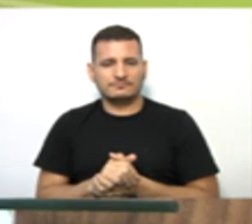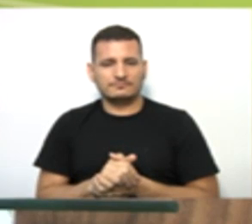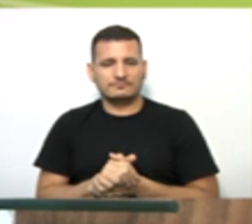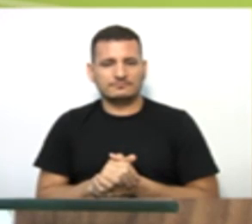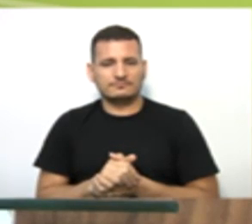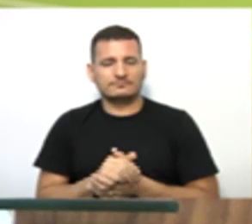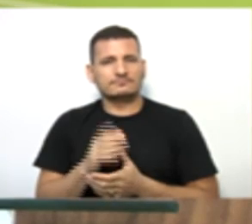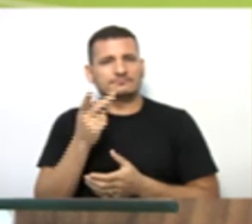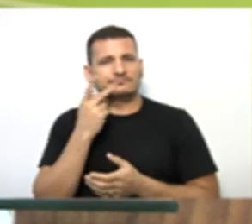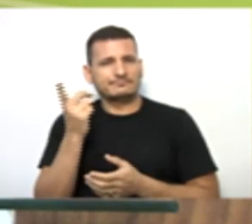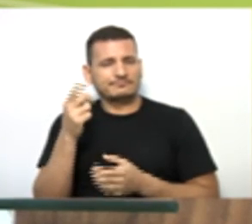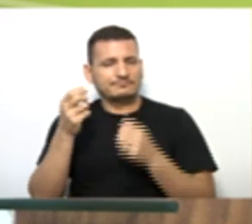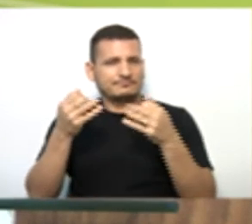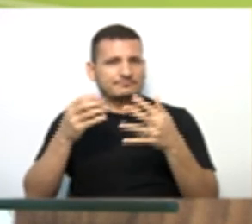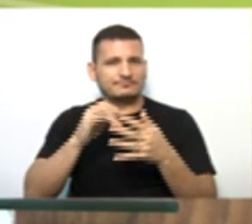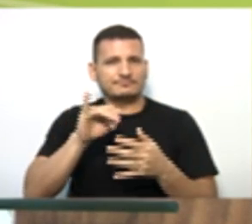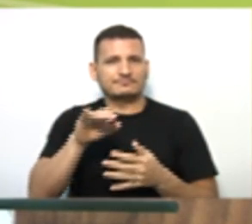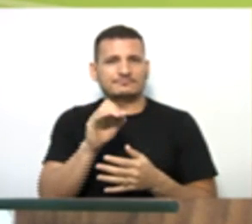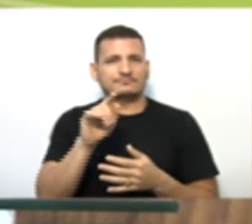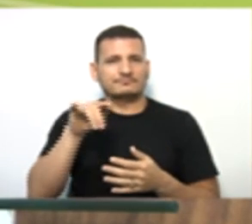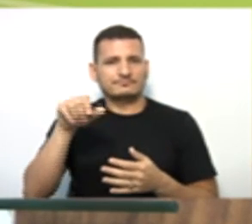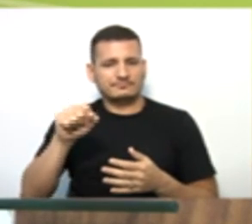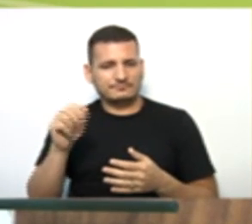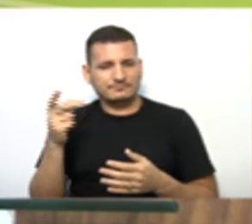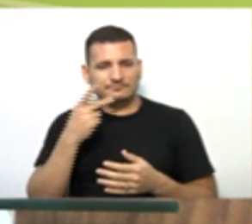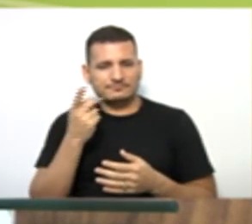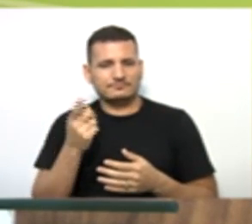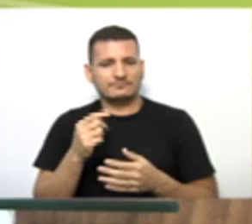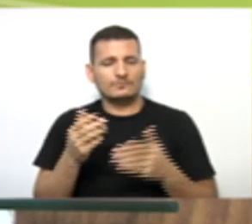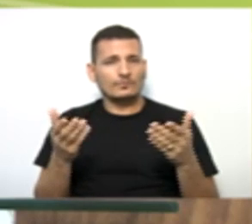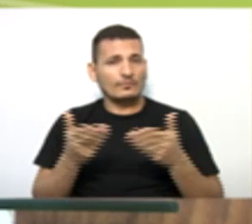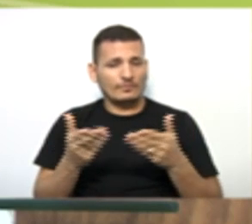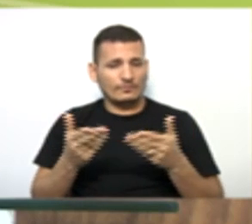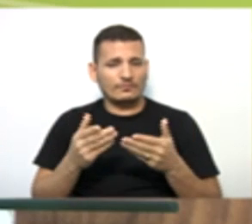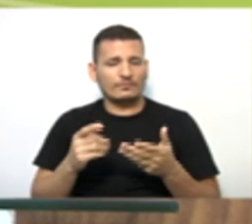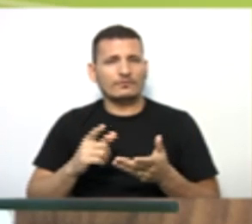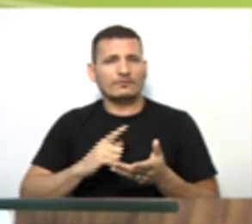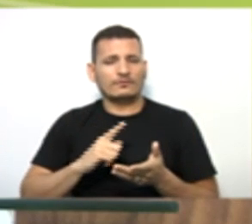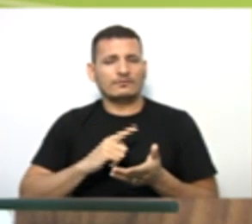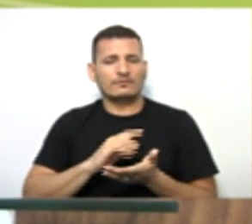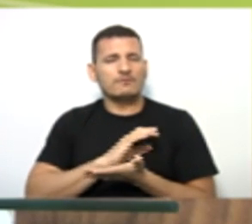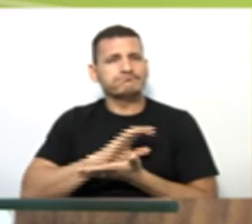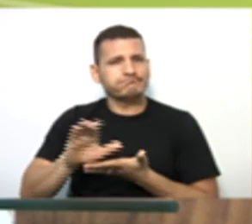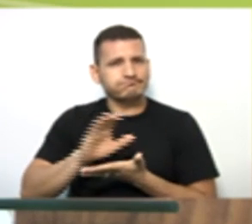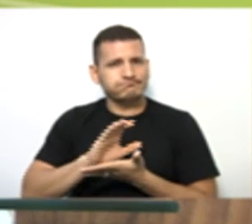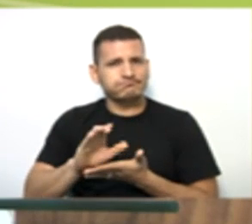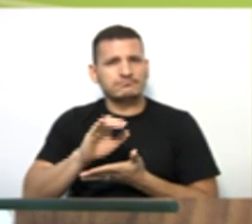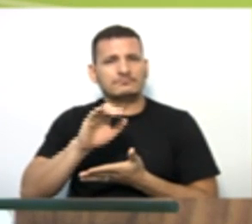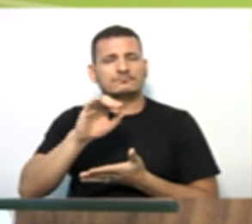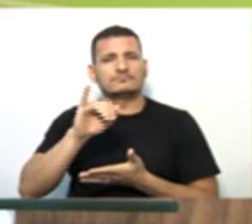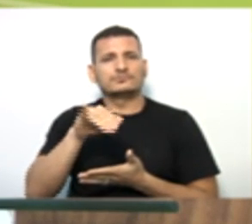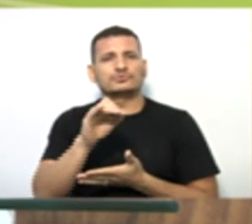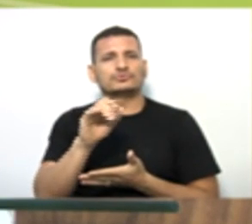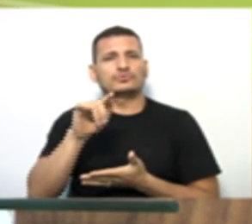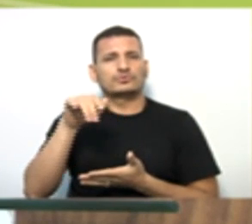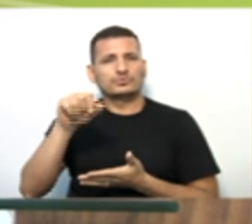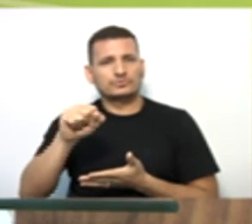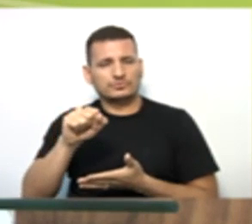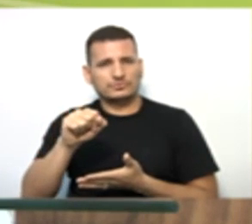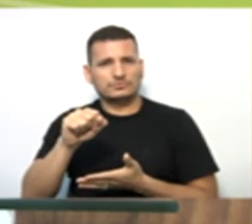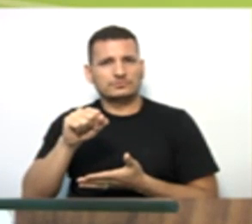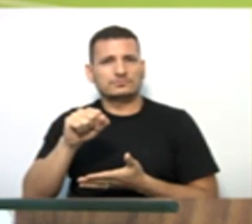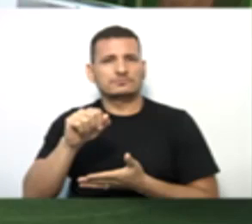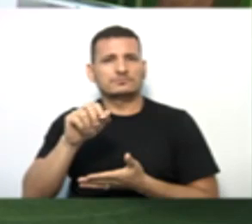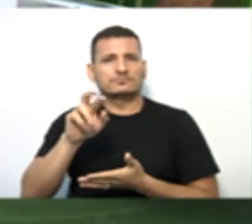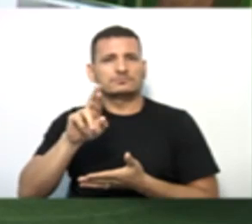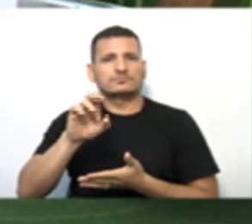também, que você falou de jogos, hoje estão investindo muito nos jogos retrô. Retrô,